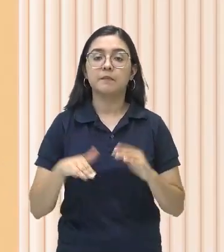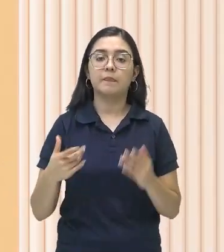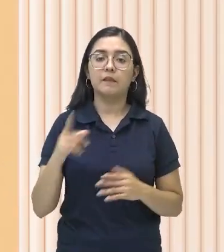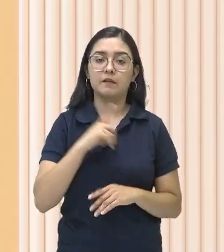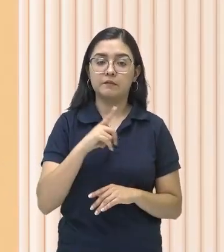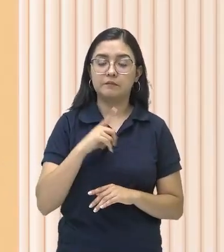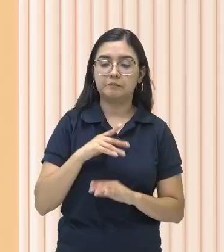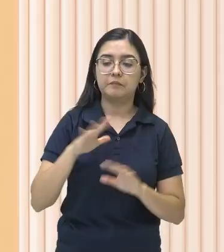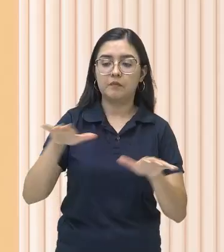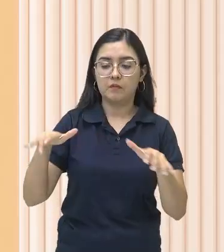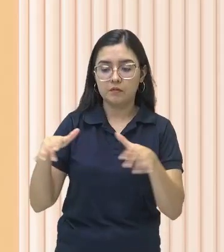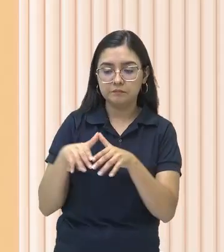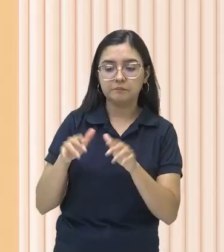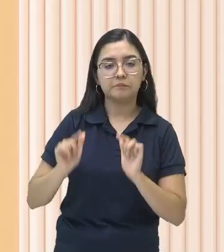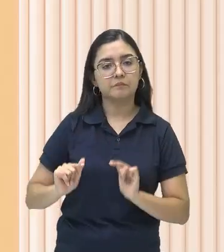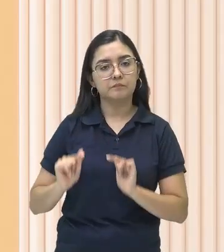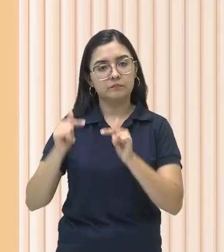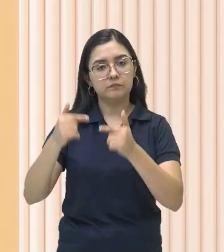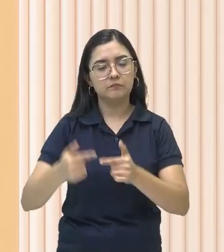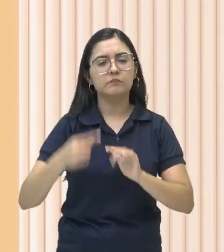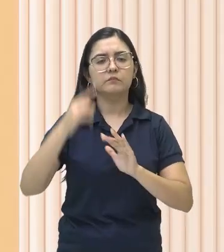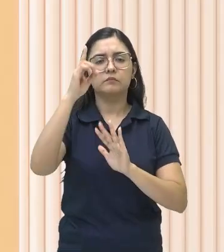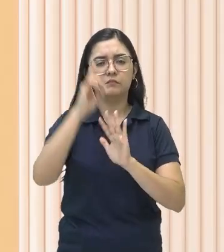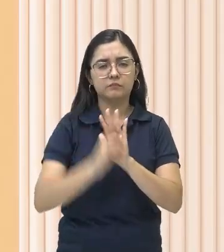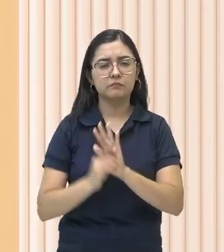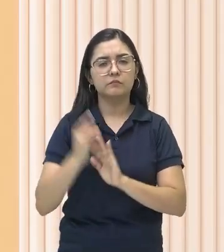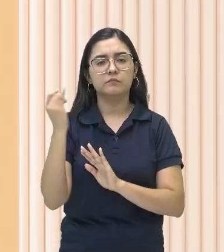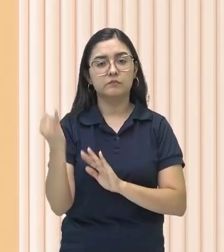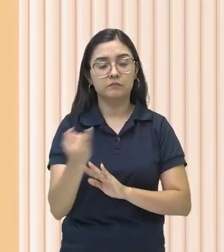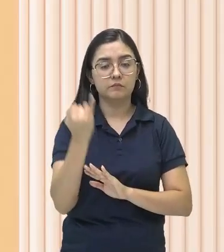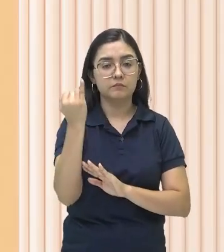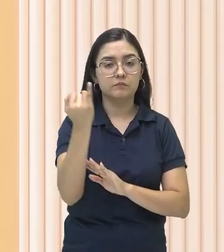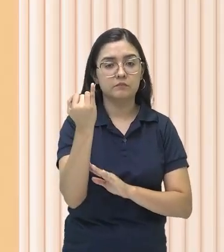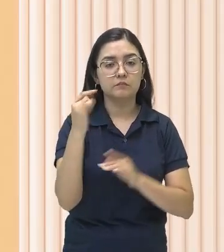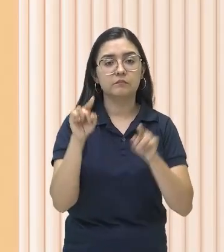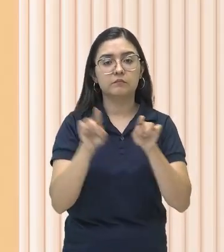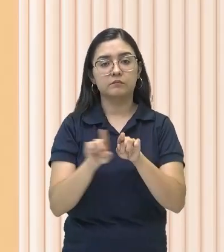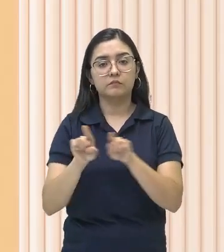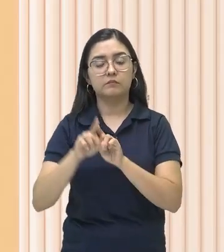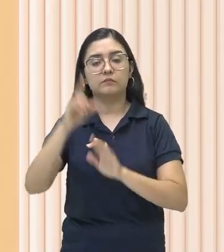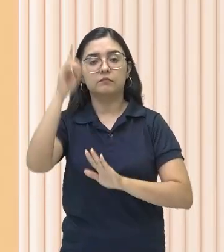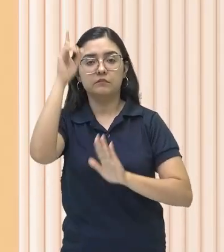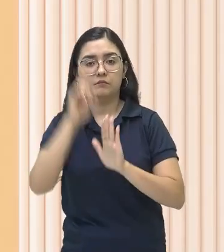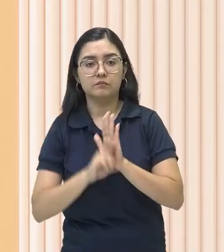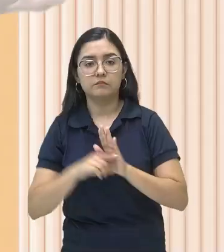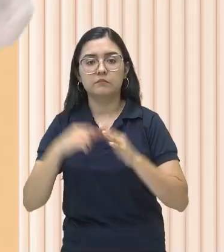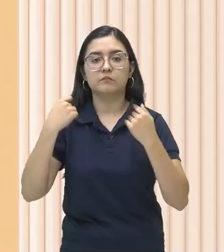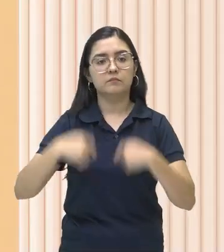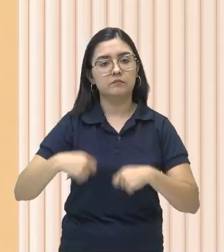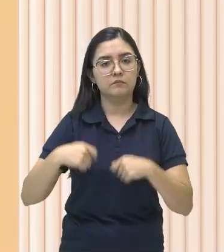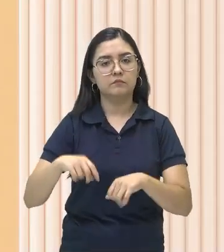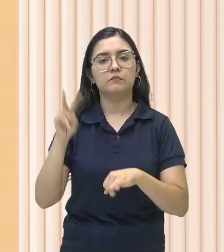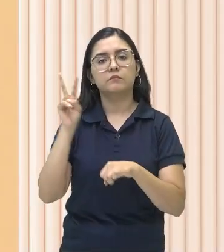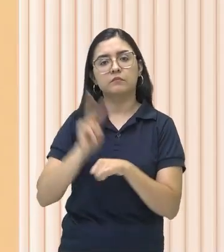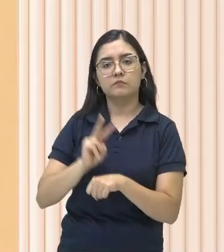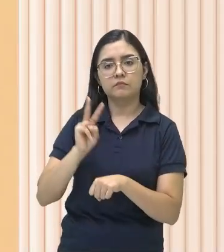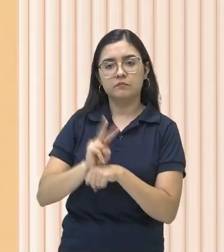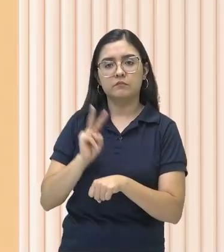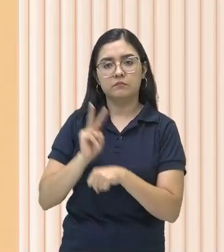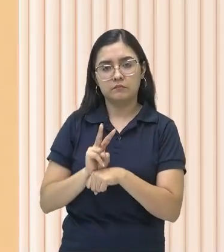que defendem que esse direito é fundamental, né? Que esse direito precisa ser